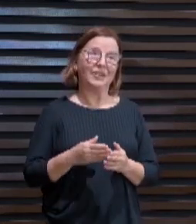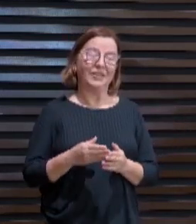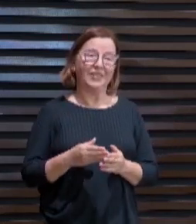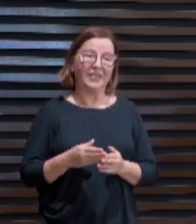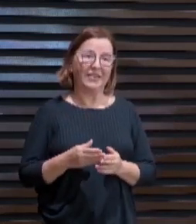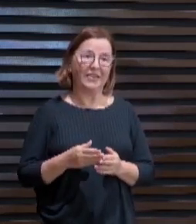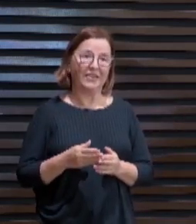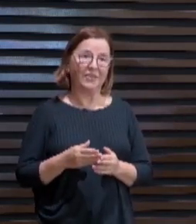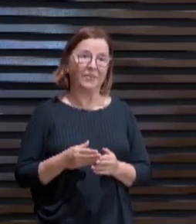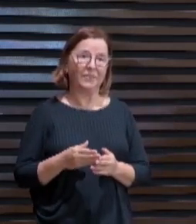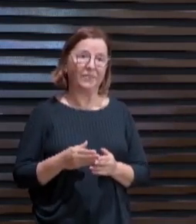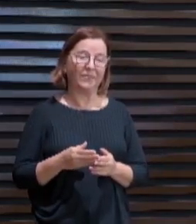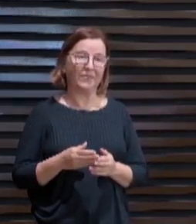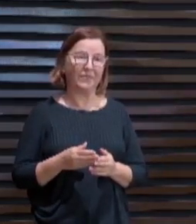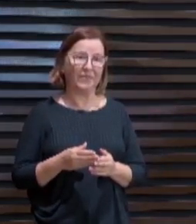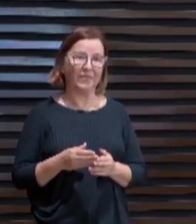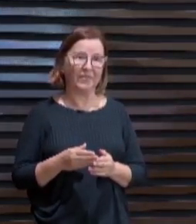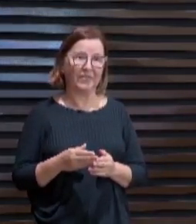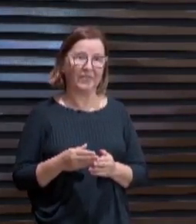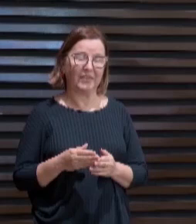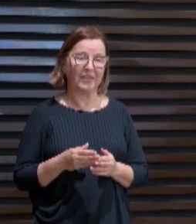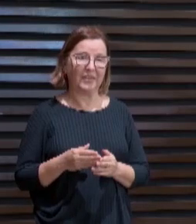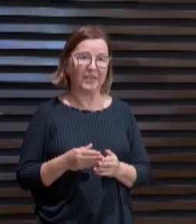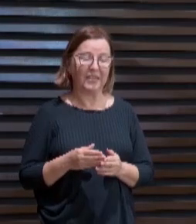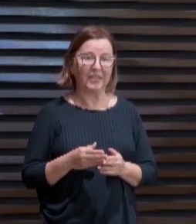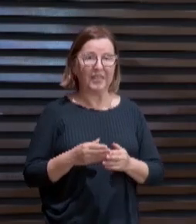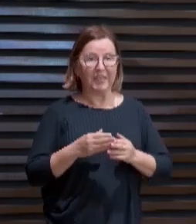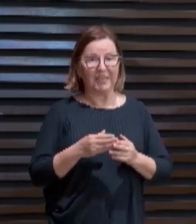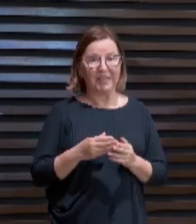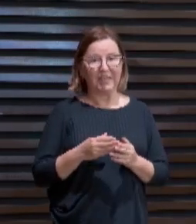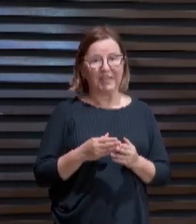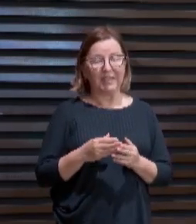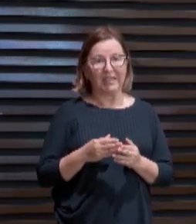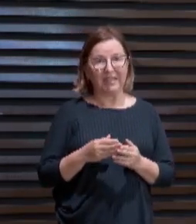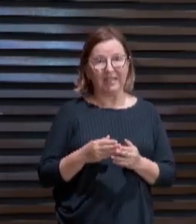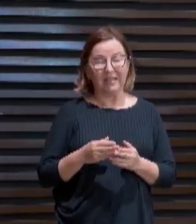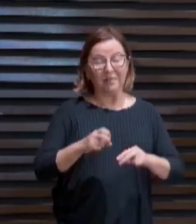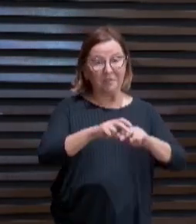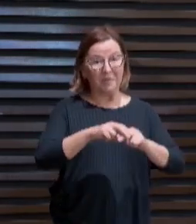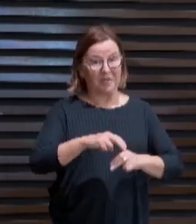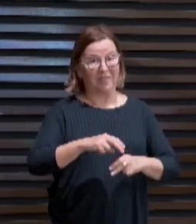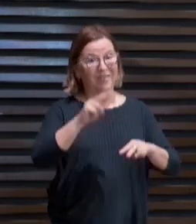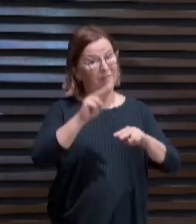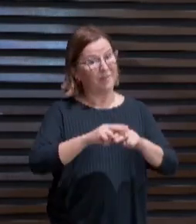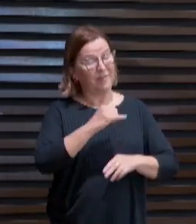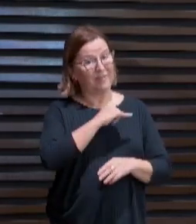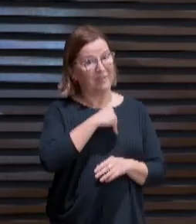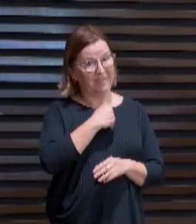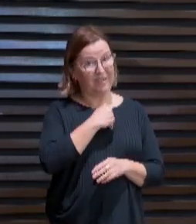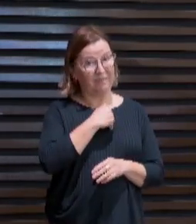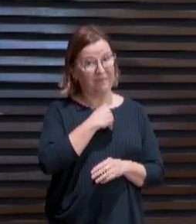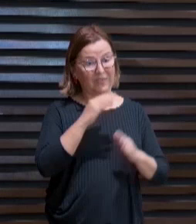a igreja de alguma maneira ela poderia arrefecer, ela poderia esfriar, E nós vimos que foi exatamente o contrário,